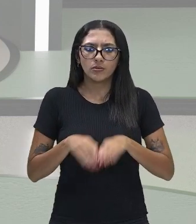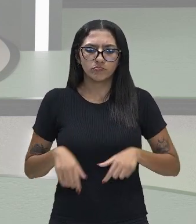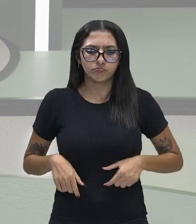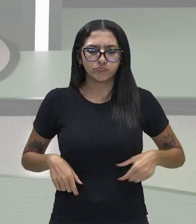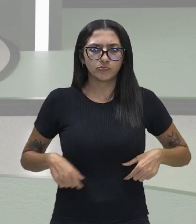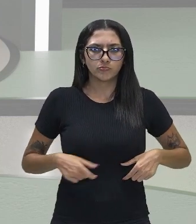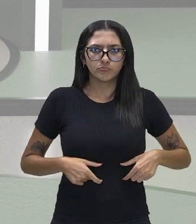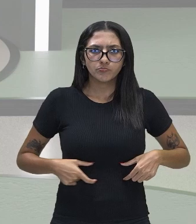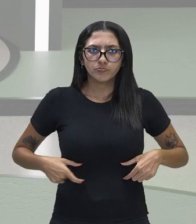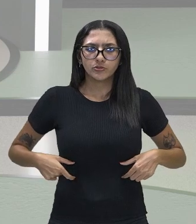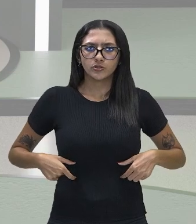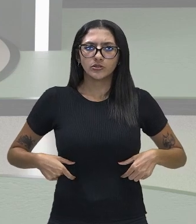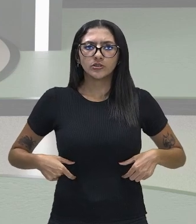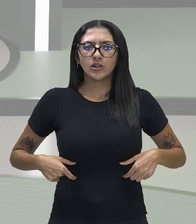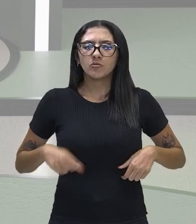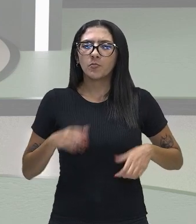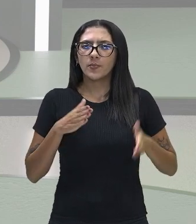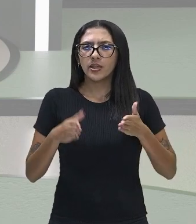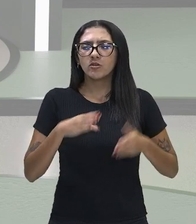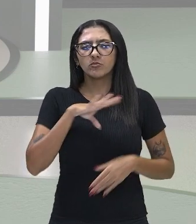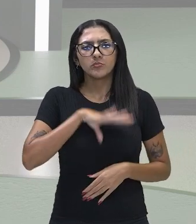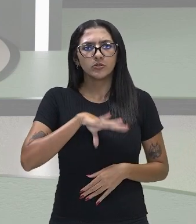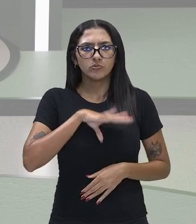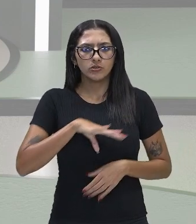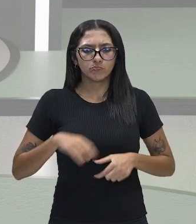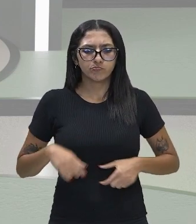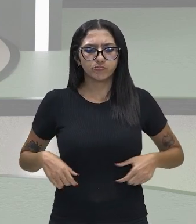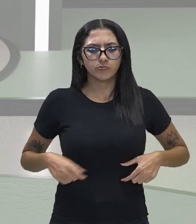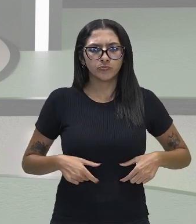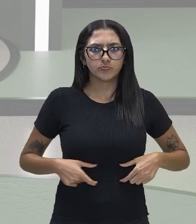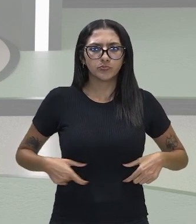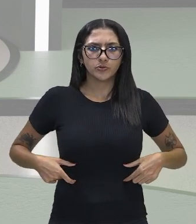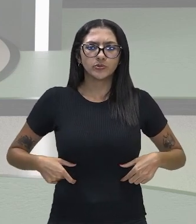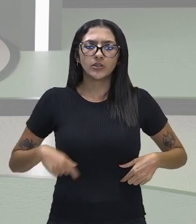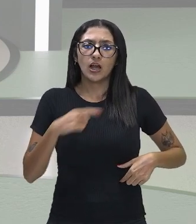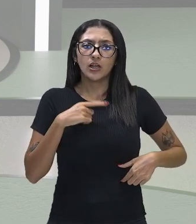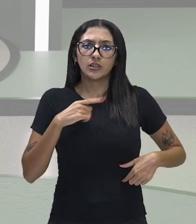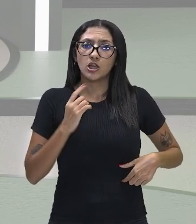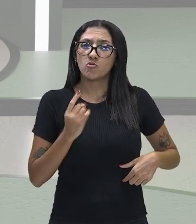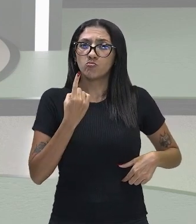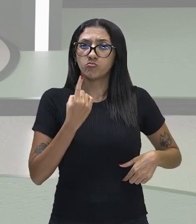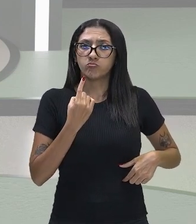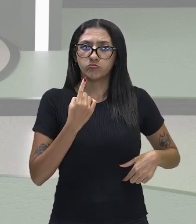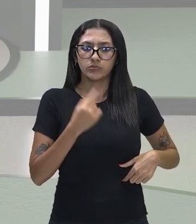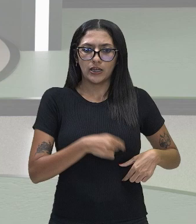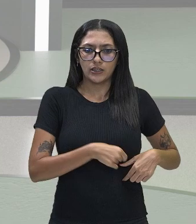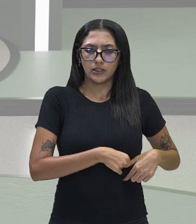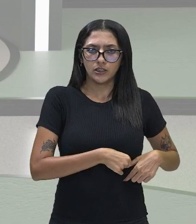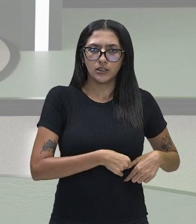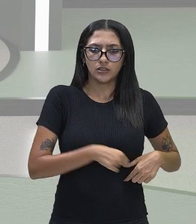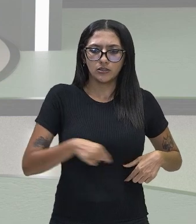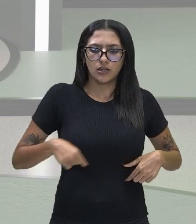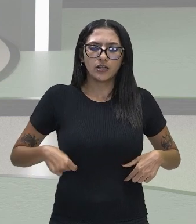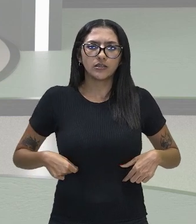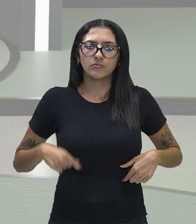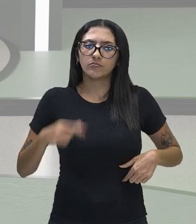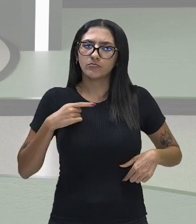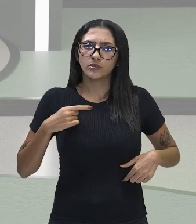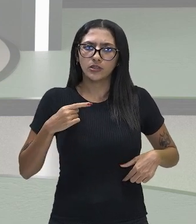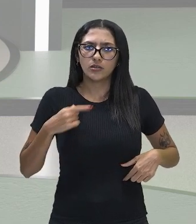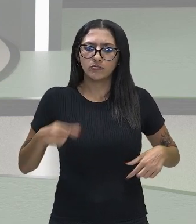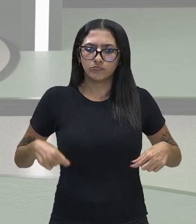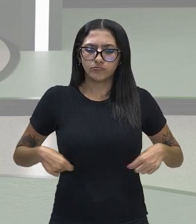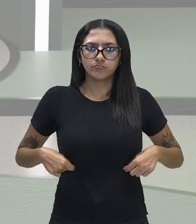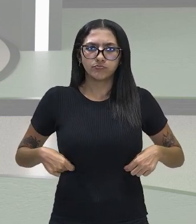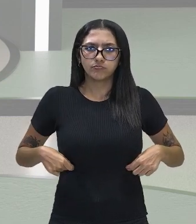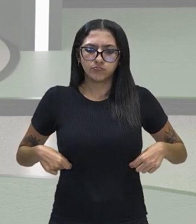ovário, durante o nosso período de menstruação, cada ovário libera uma célula, certo?